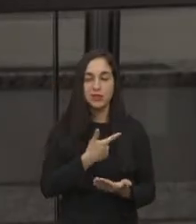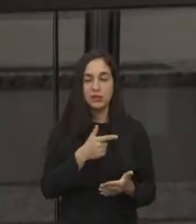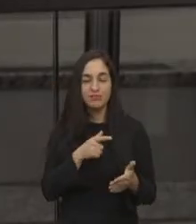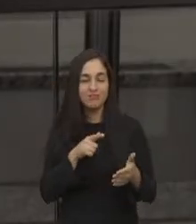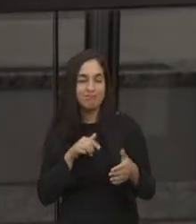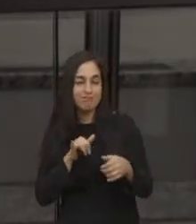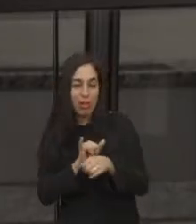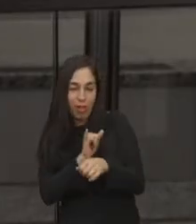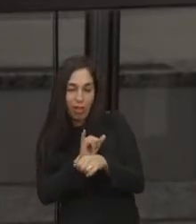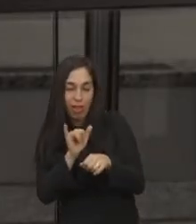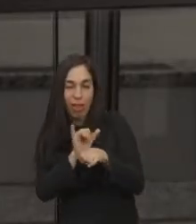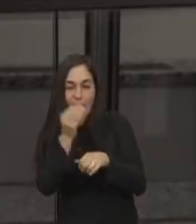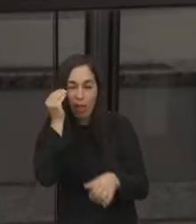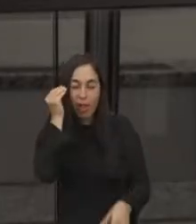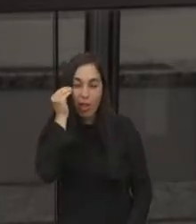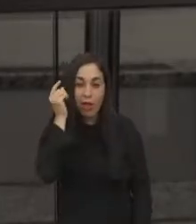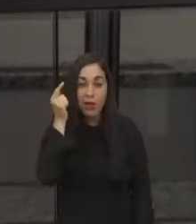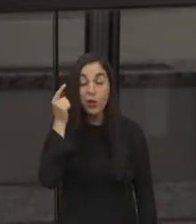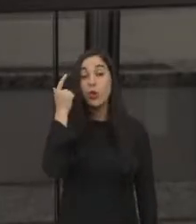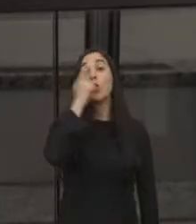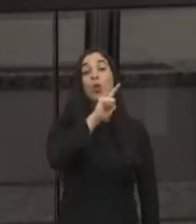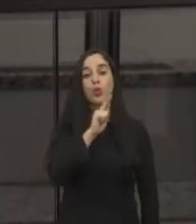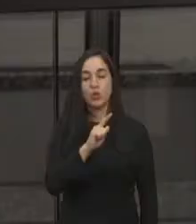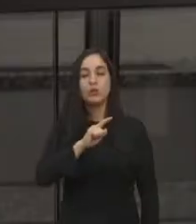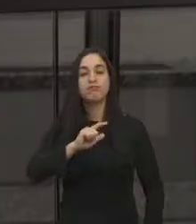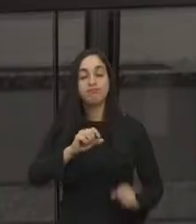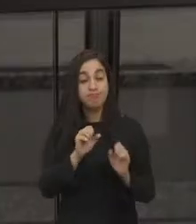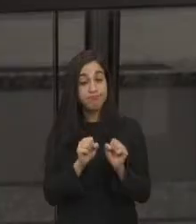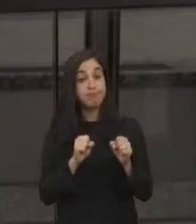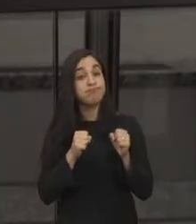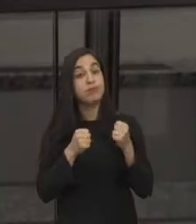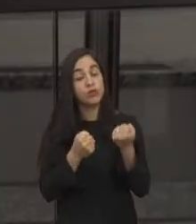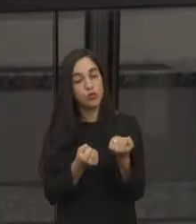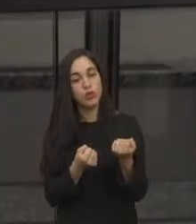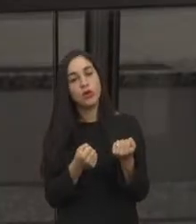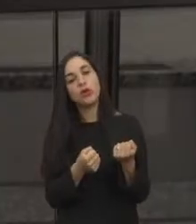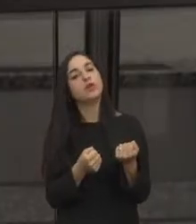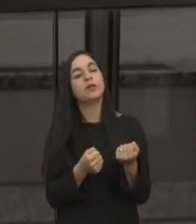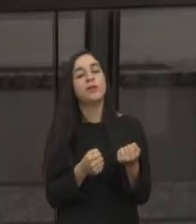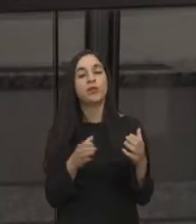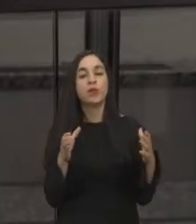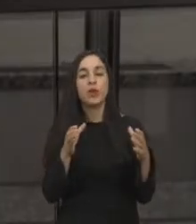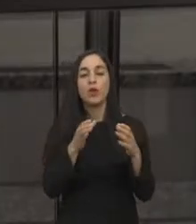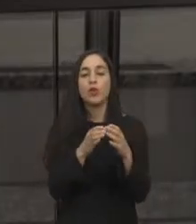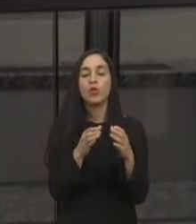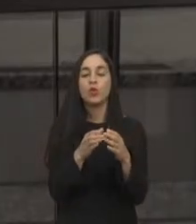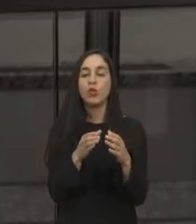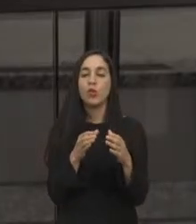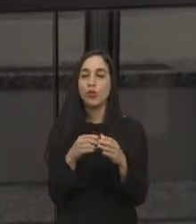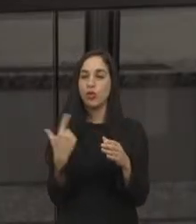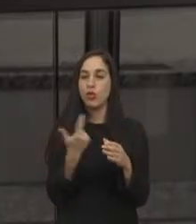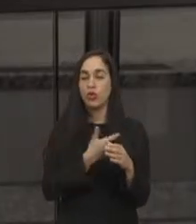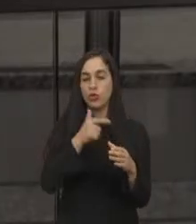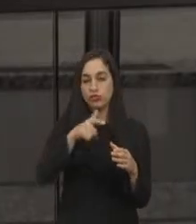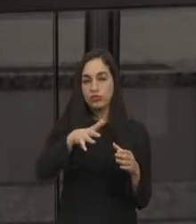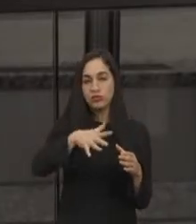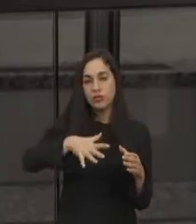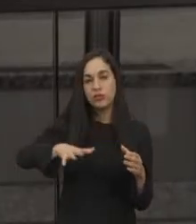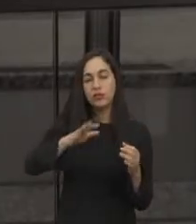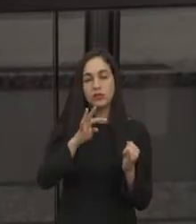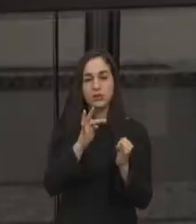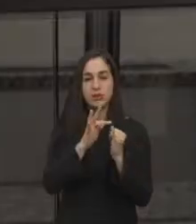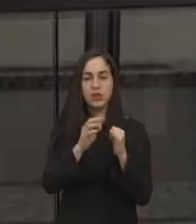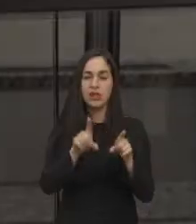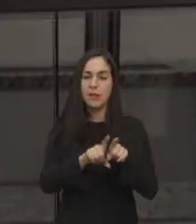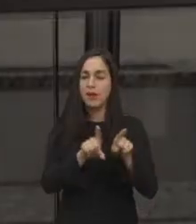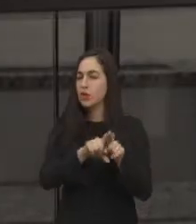assim, é um esforço que tem sido empenhado, né, por uma equipe do nosso campus e de outros campi, né,